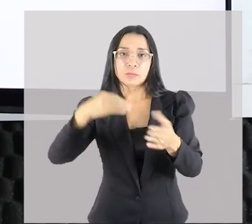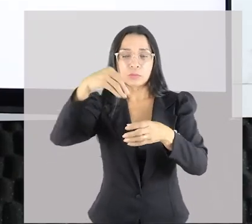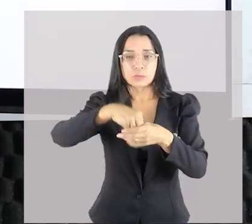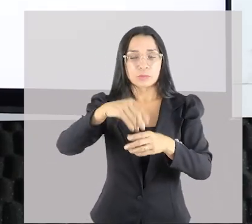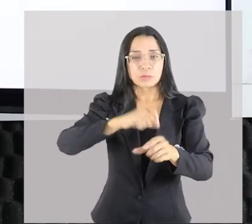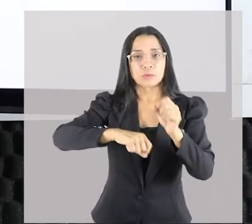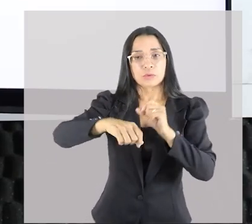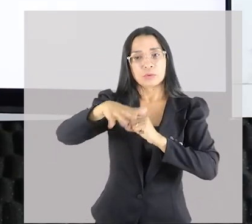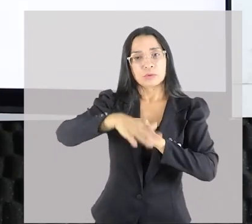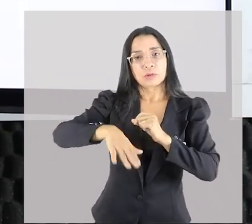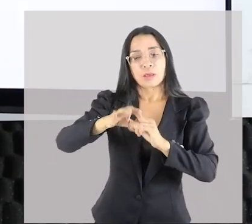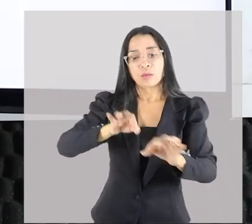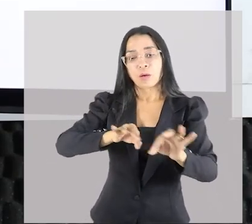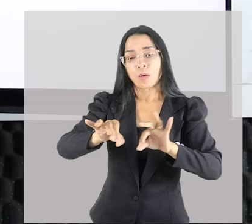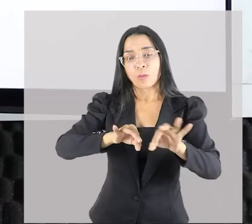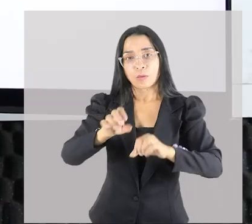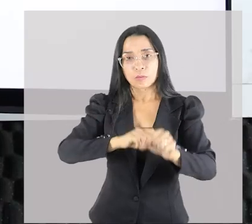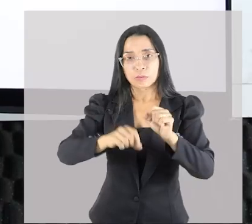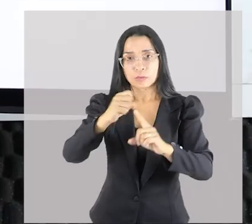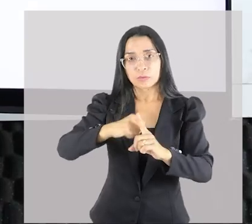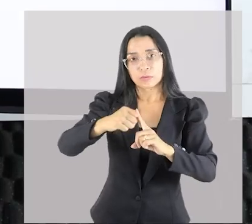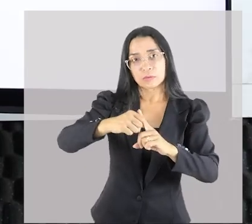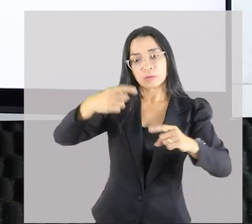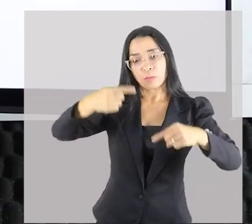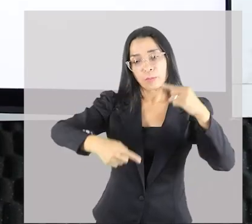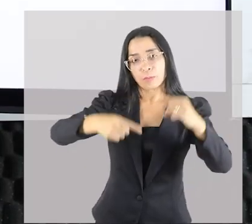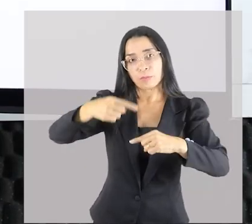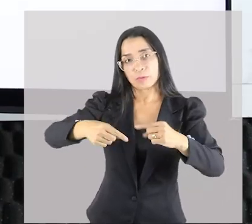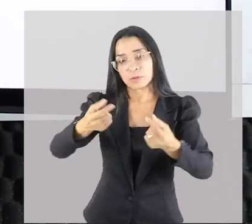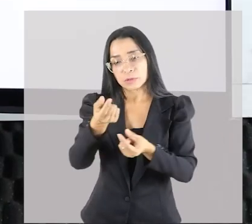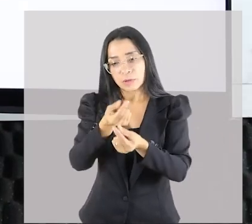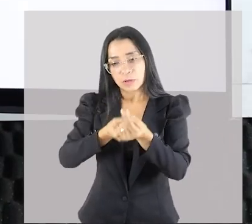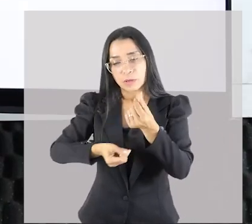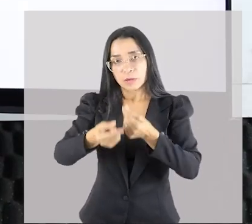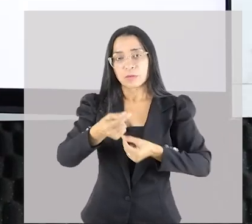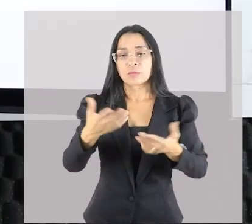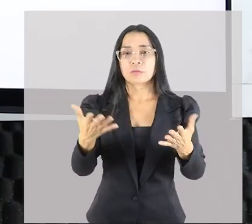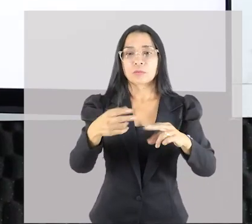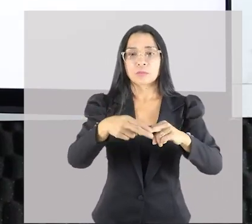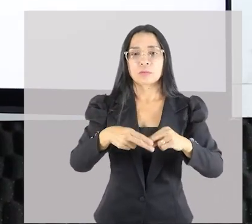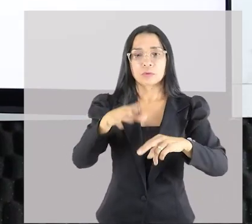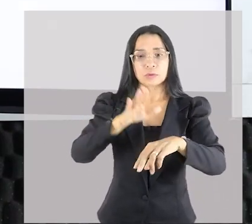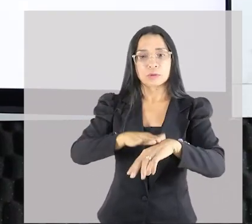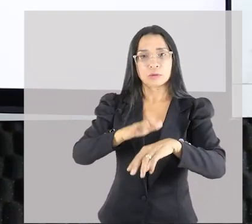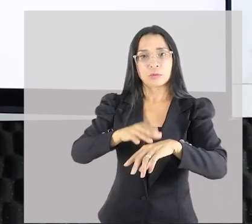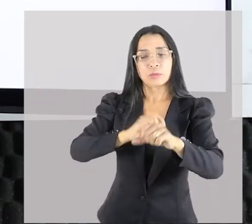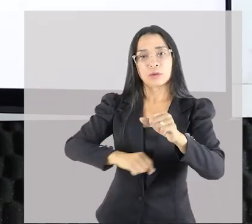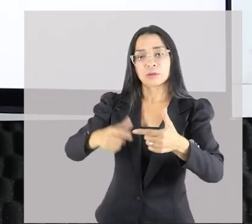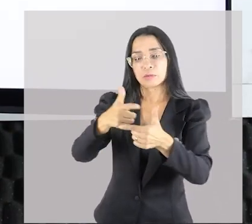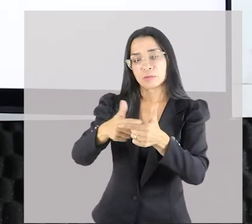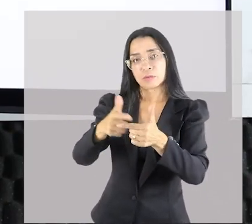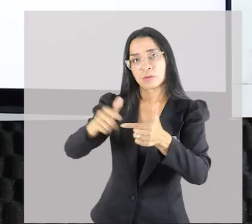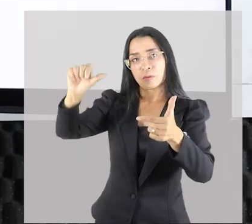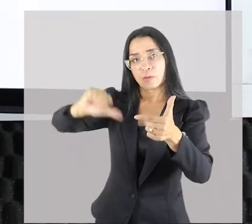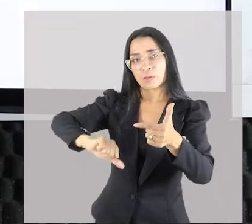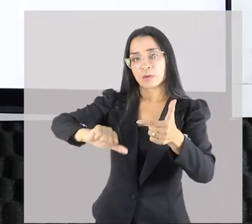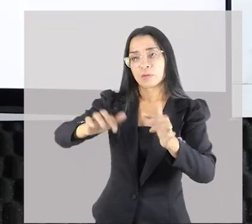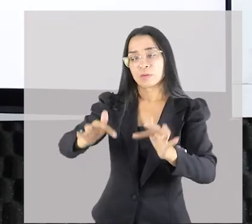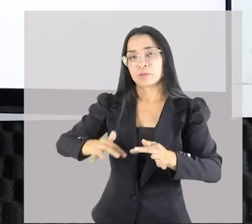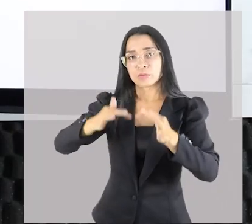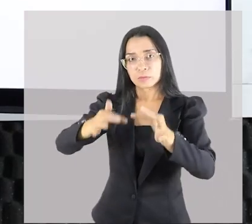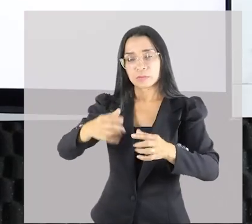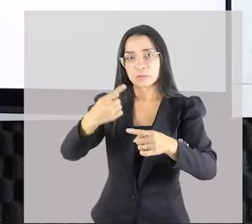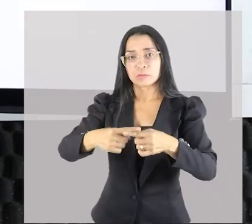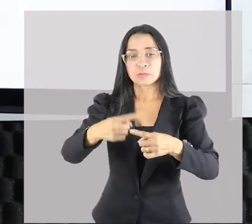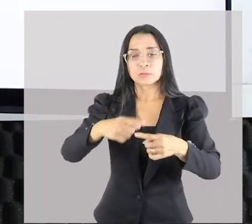dessa construção social, política e econômica. Mas por isso que vai ser chamado de crise do feudalismo, porque